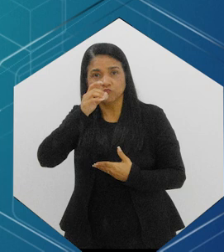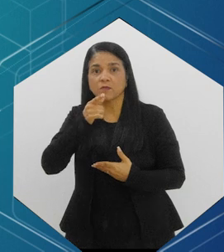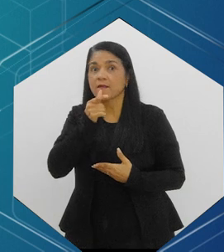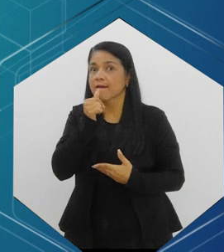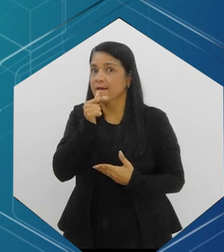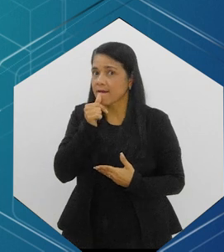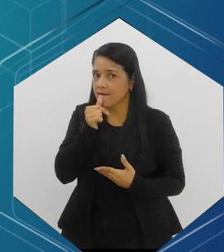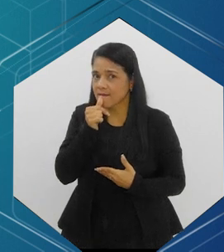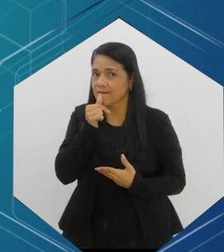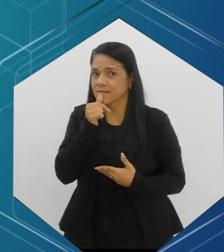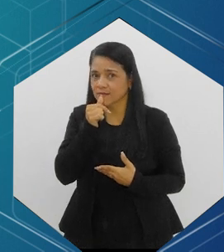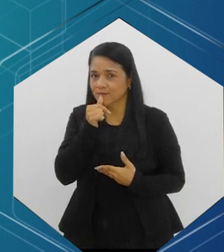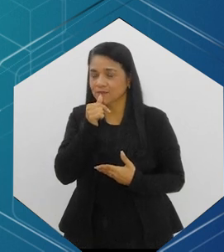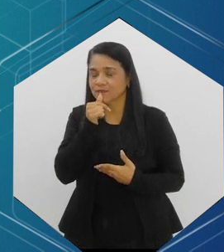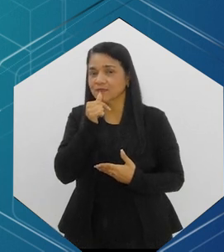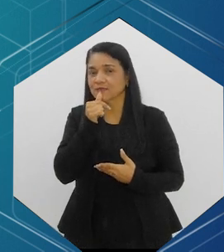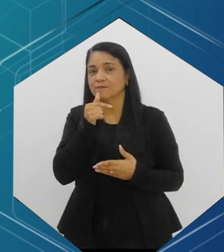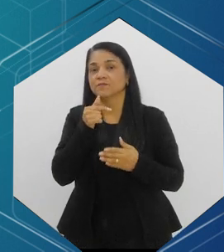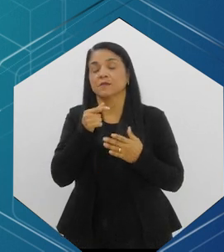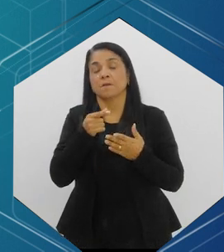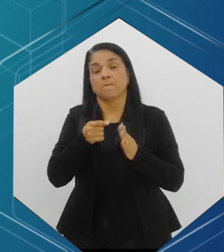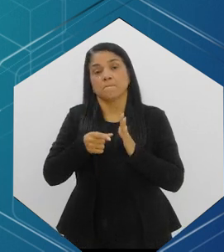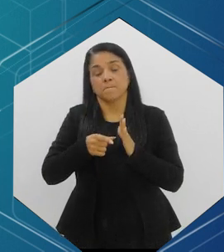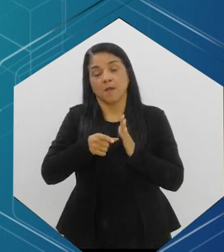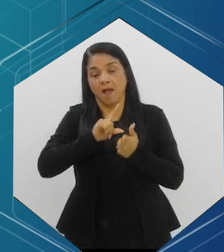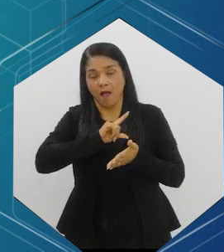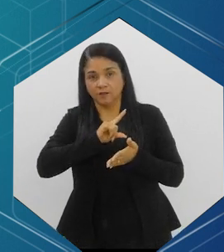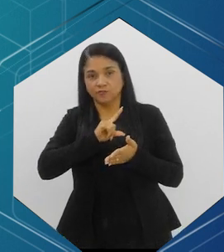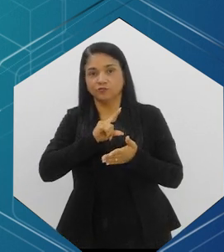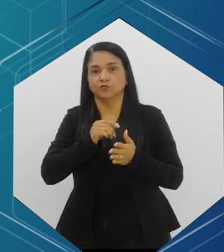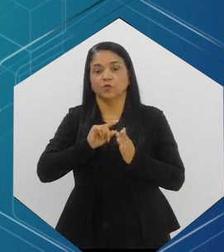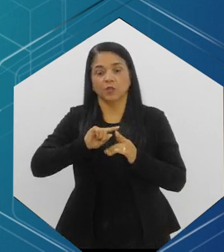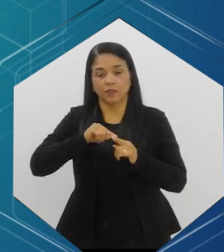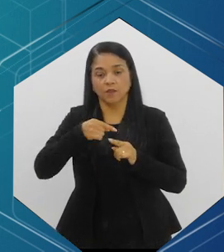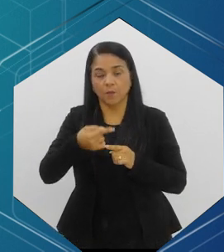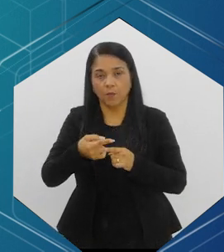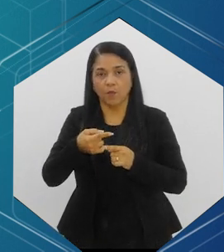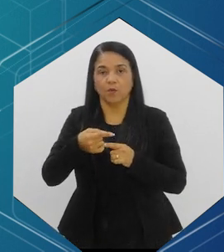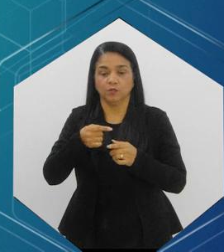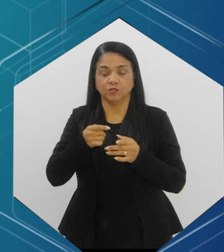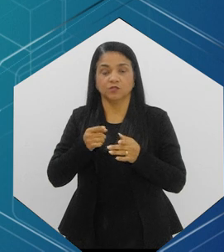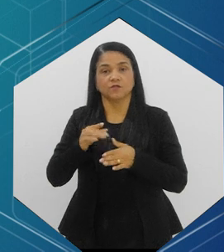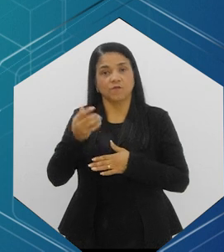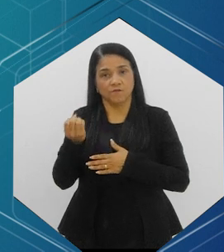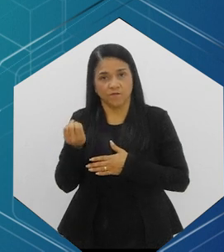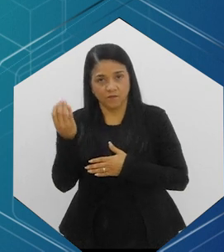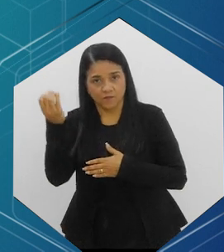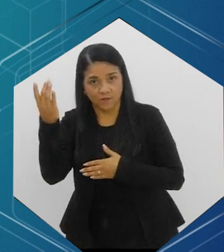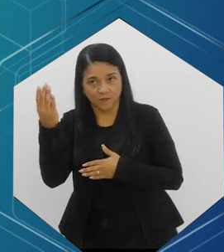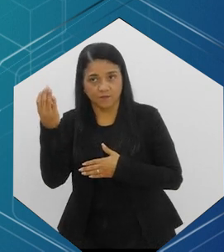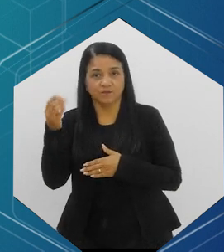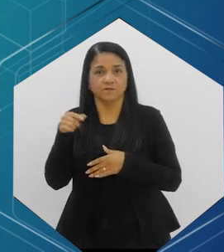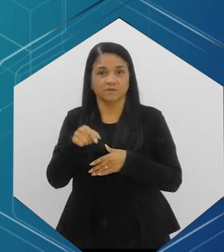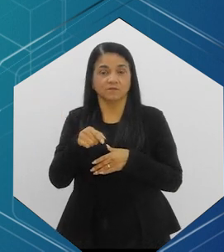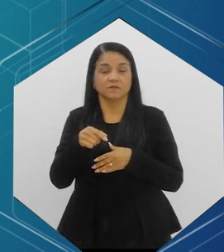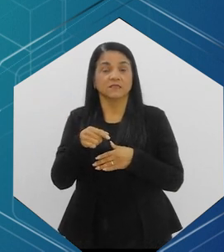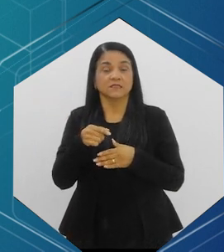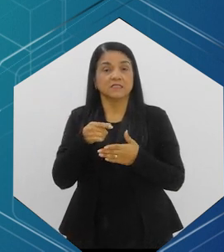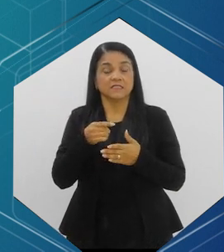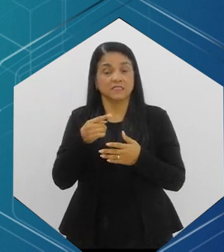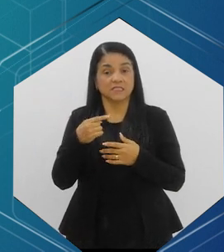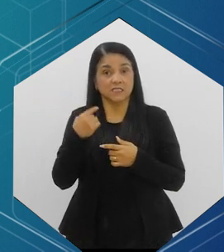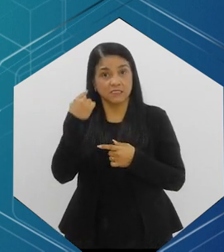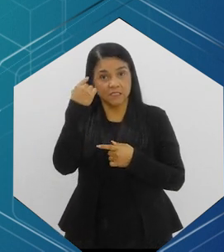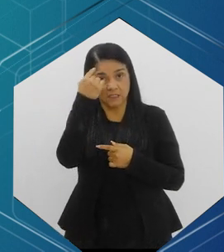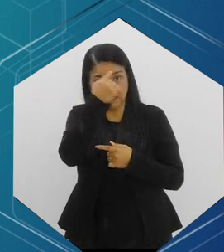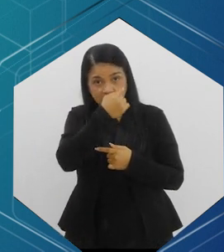hidratação pré e durante a viagem, e se for uma viagem muito longa, se houver a possibilidade de tempos